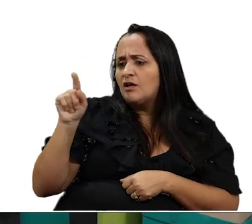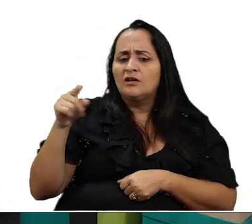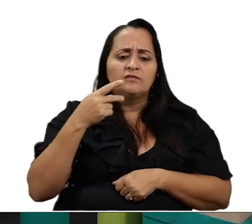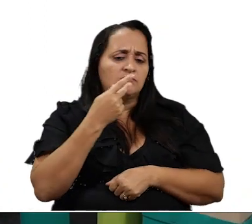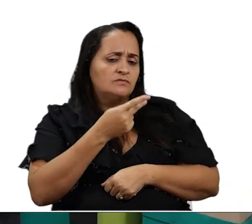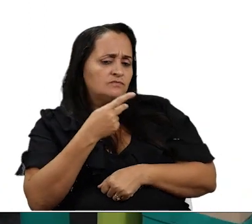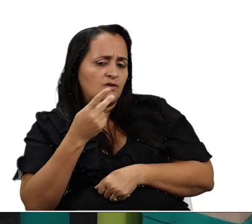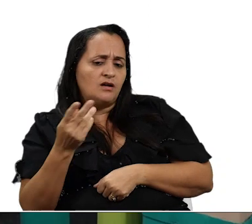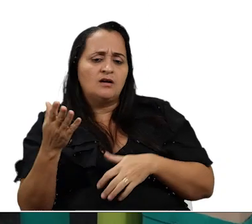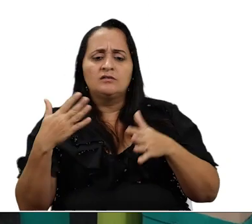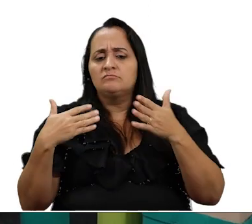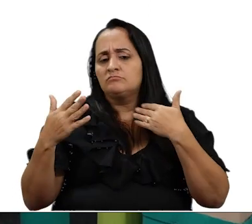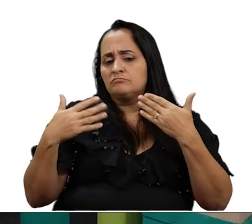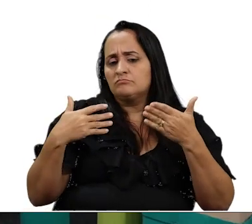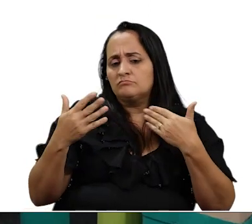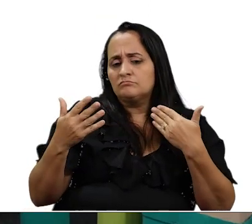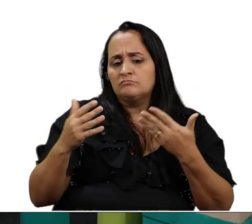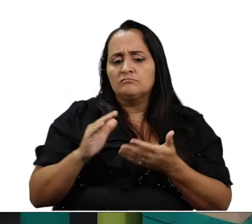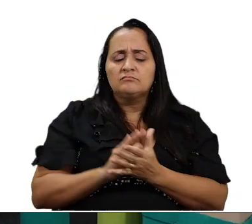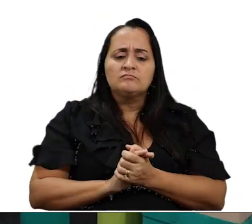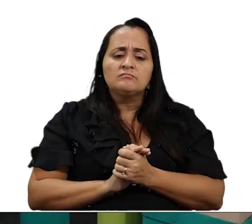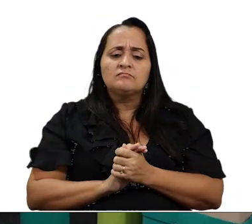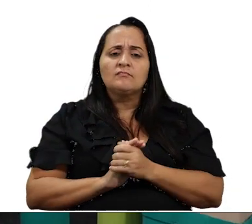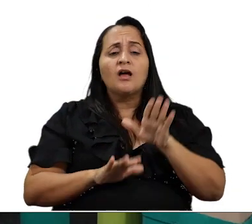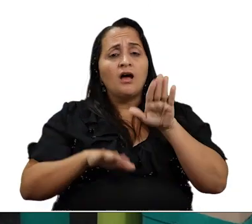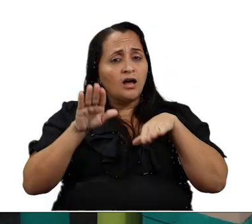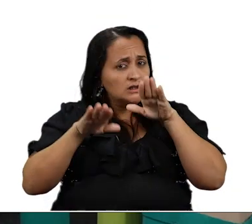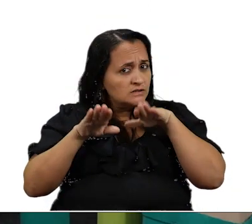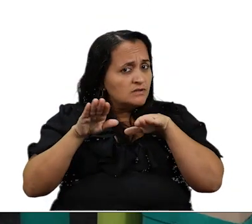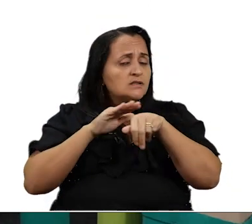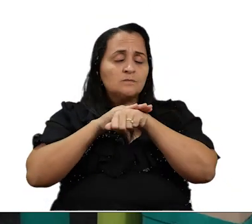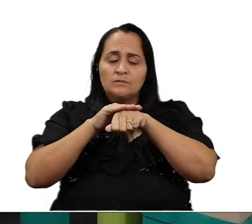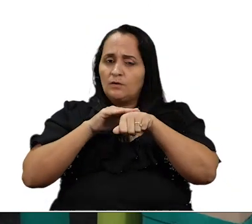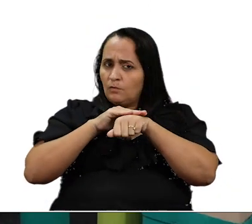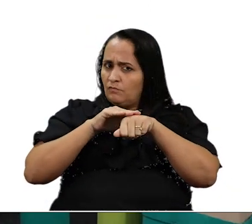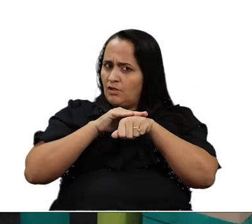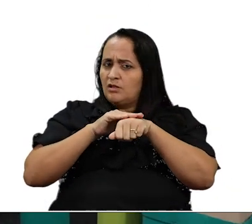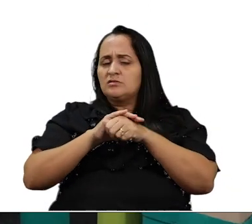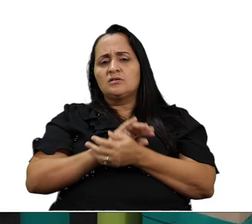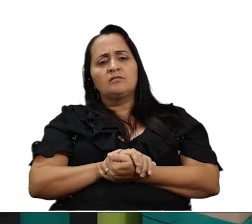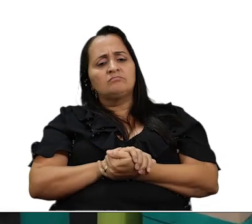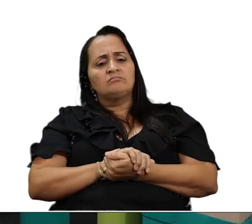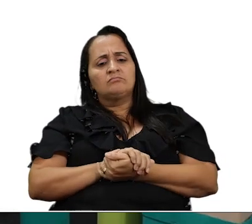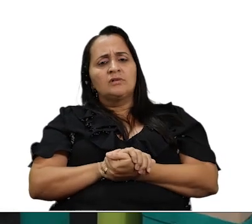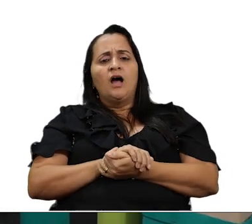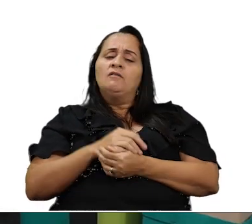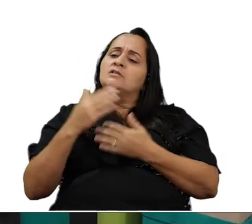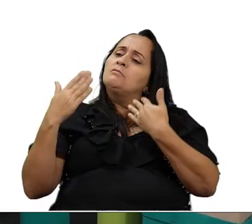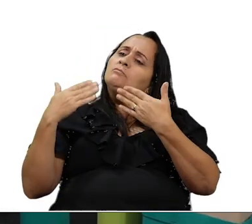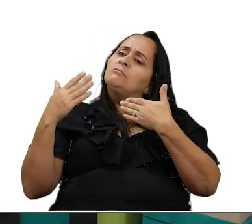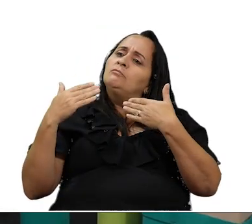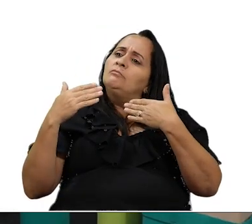cá, e numa conversa, às vezes tem alguma coisa, às vezes aparece um carro, faz uma zoada